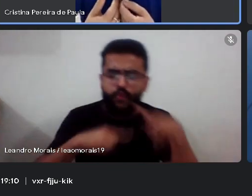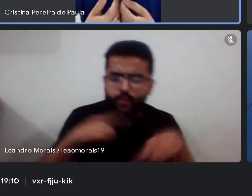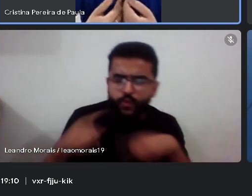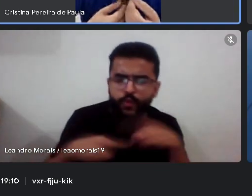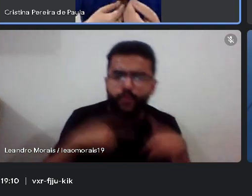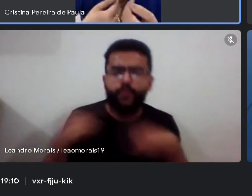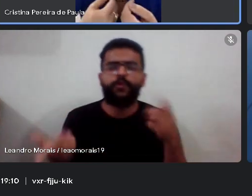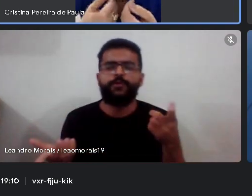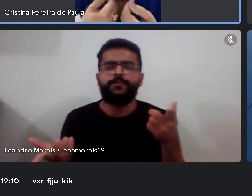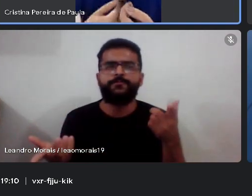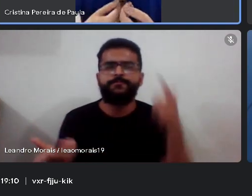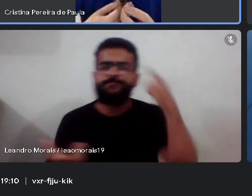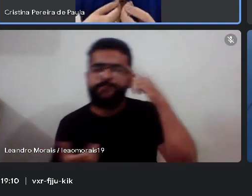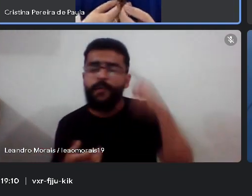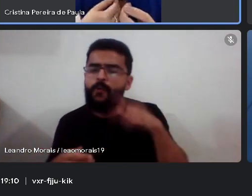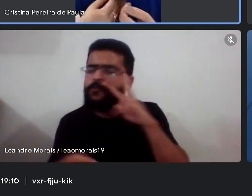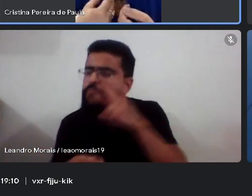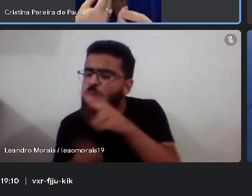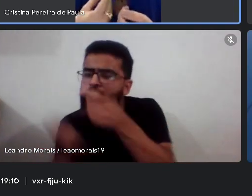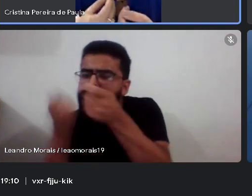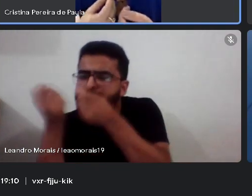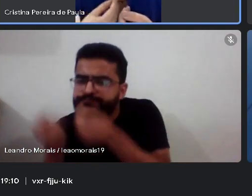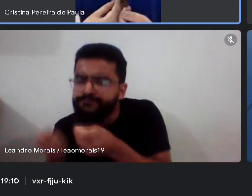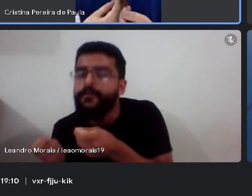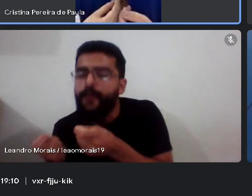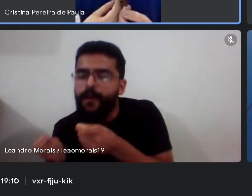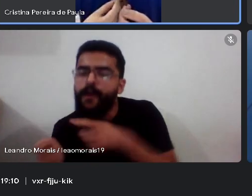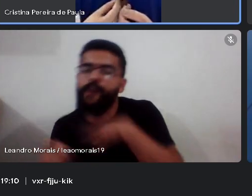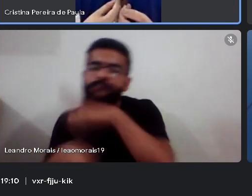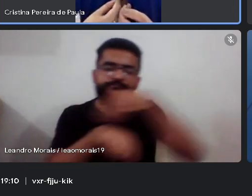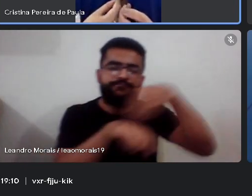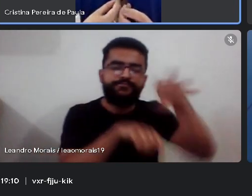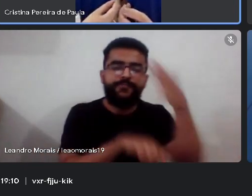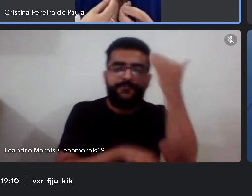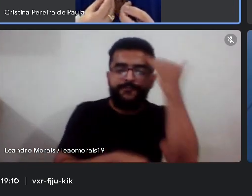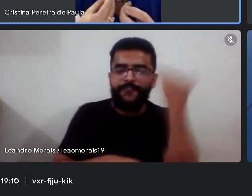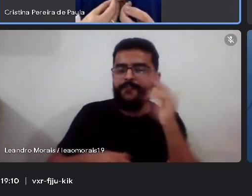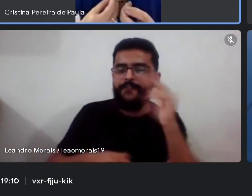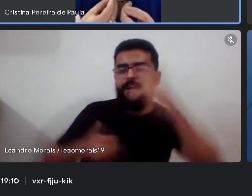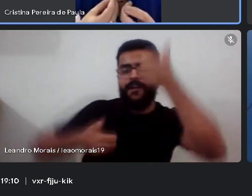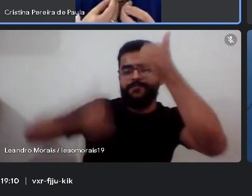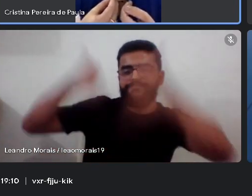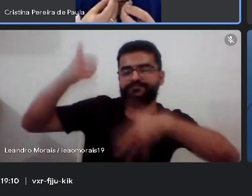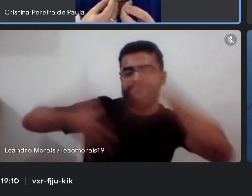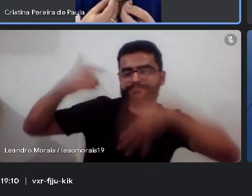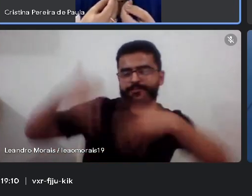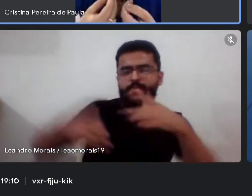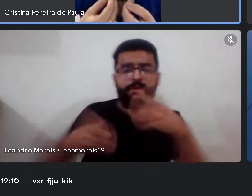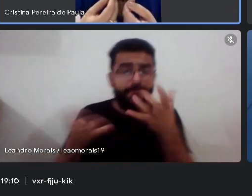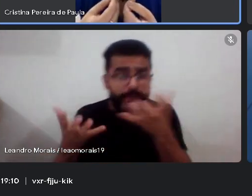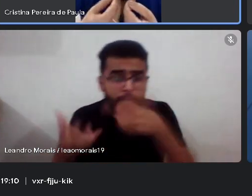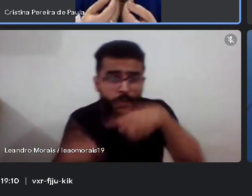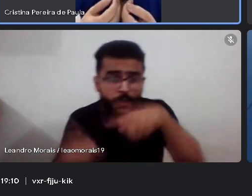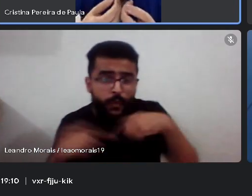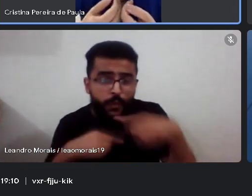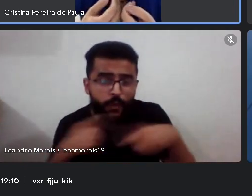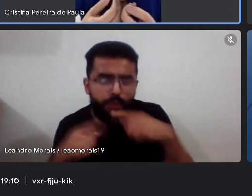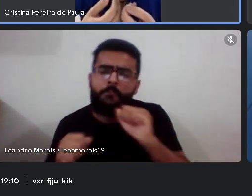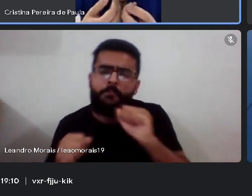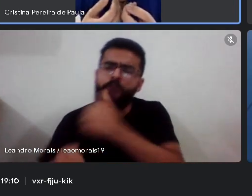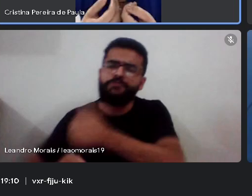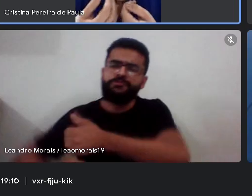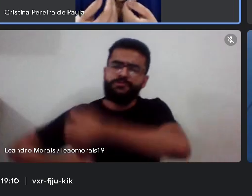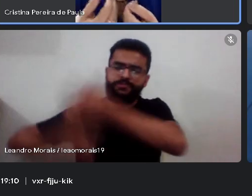tiverem dúvidas, também perguntas, sugestões, peço que vocês coloquem também para que a professora